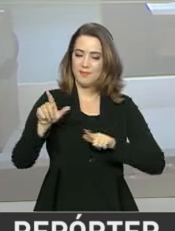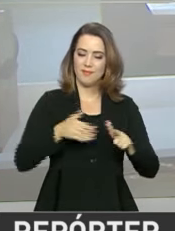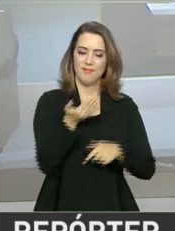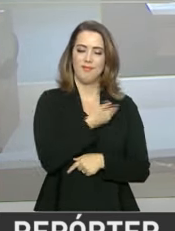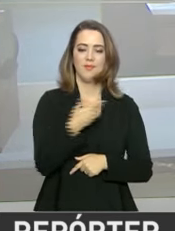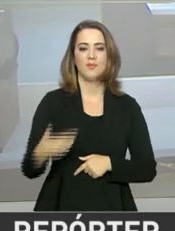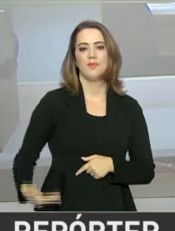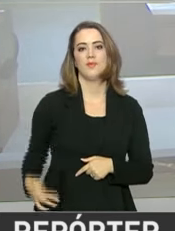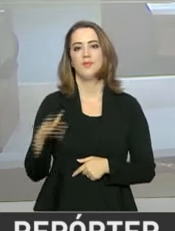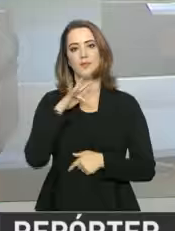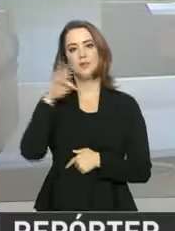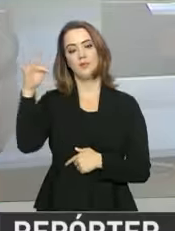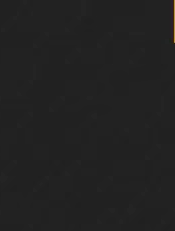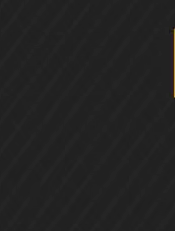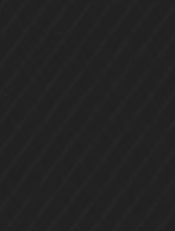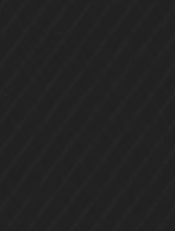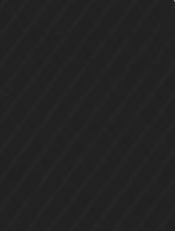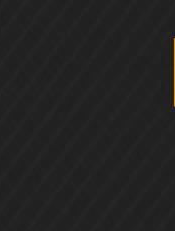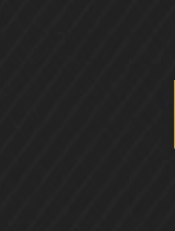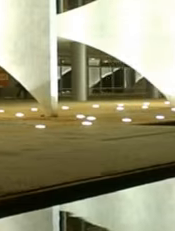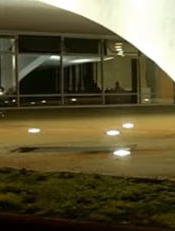a TV do Governo